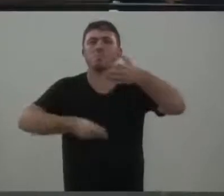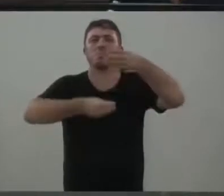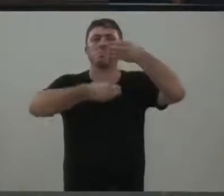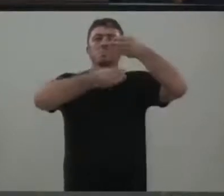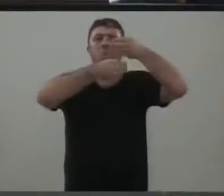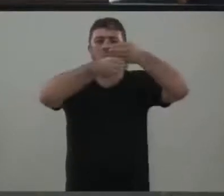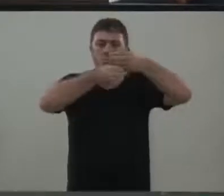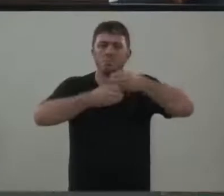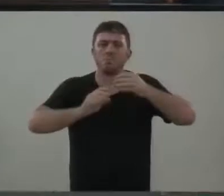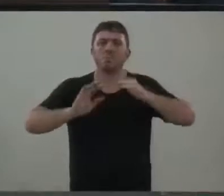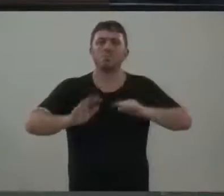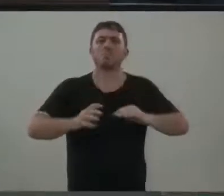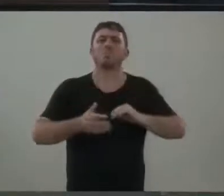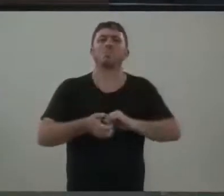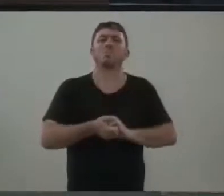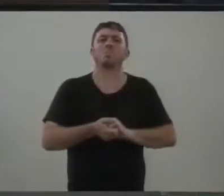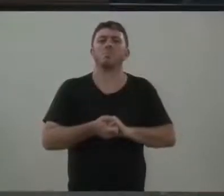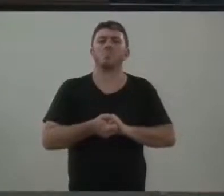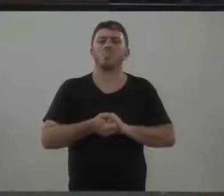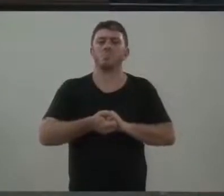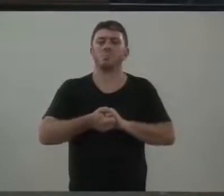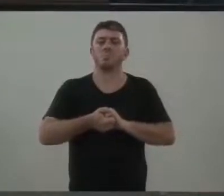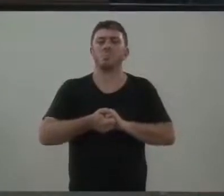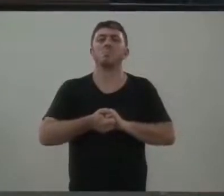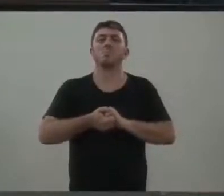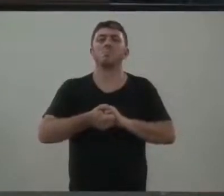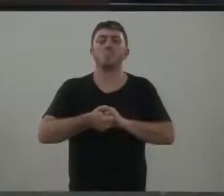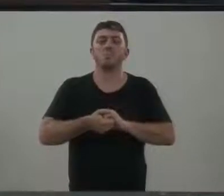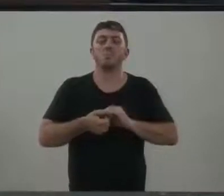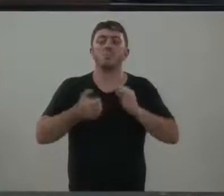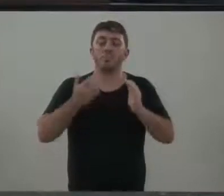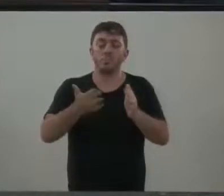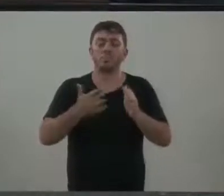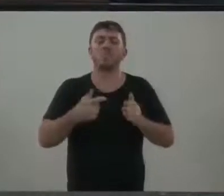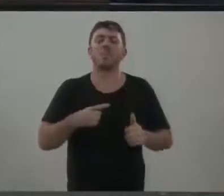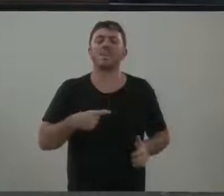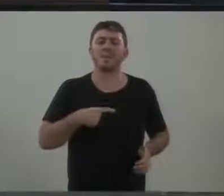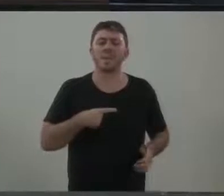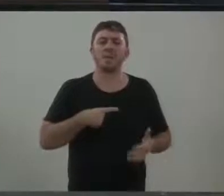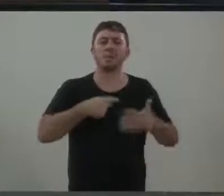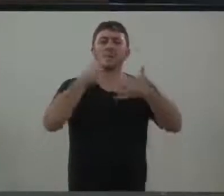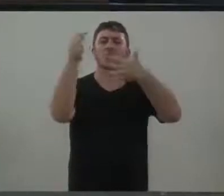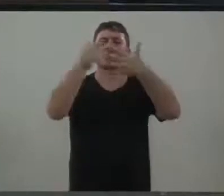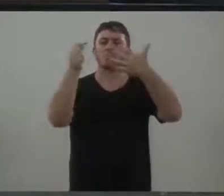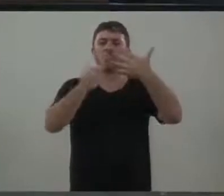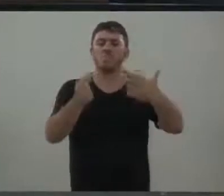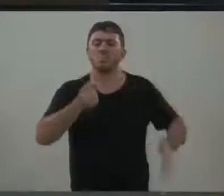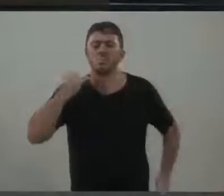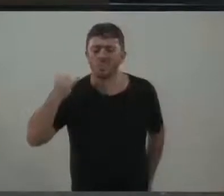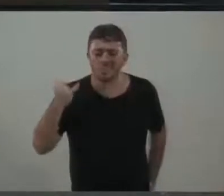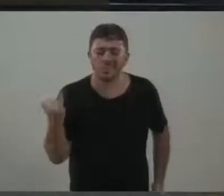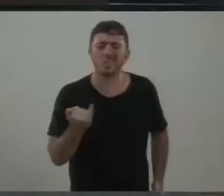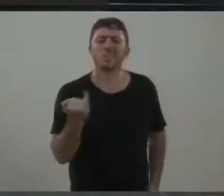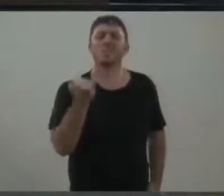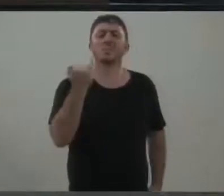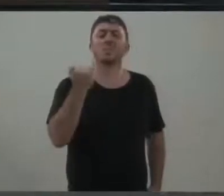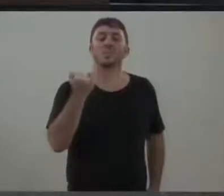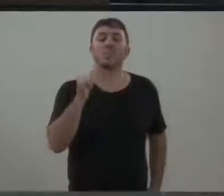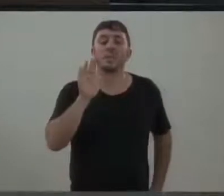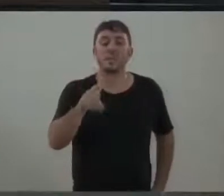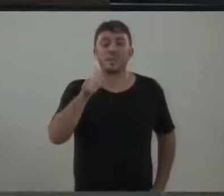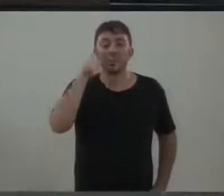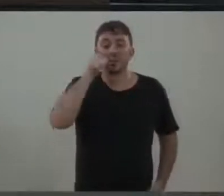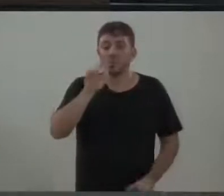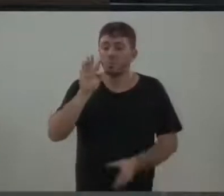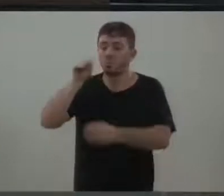pontuando algumas importâncias, algumas não, muitas importâncias, se não todas as importâncias que a mulher tem na sociedade como